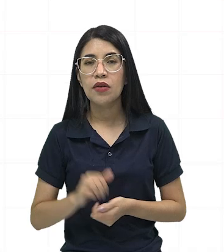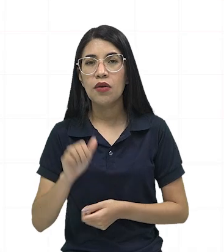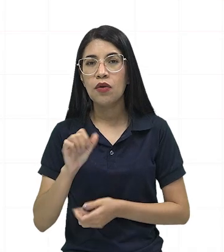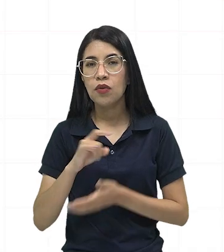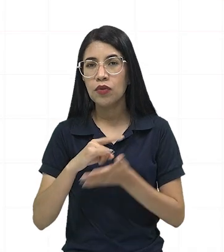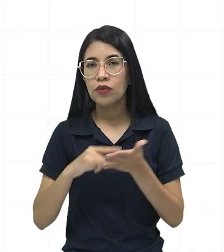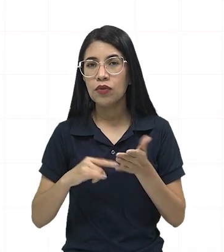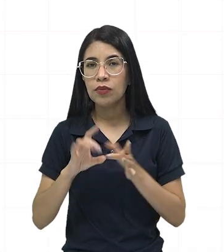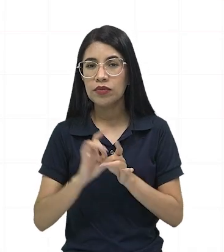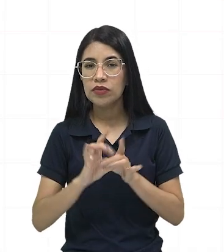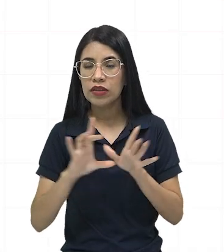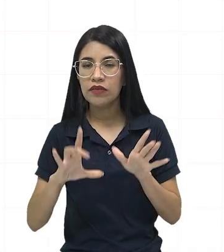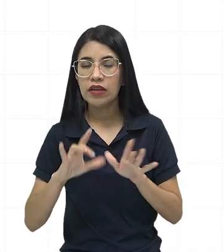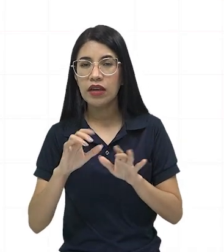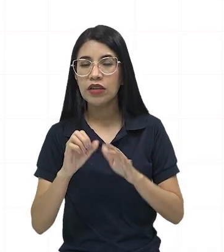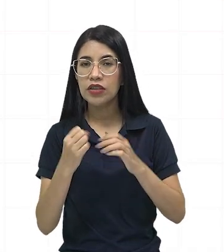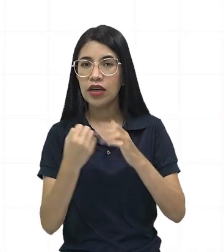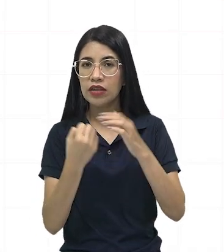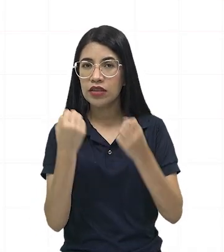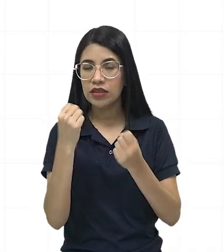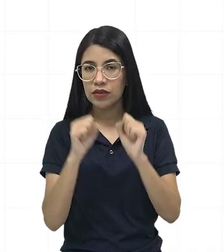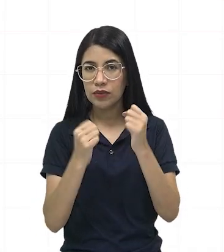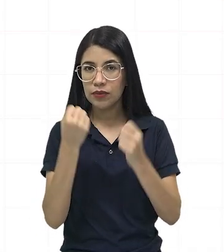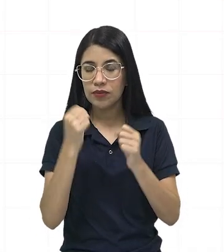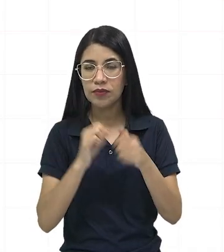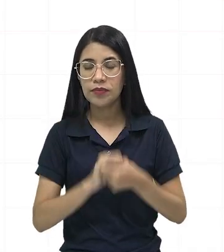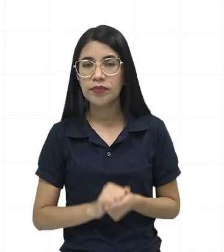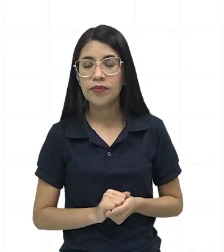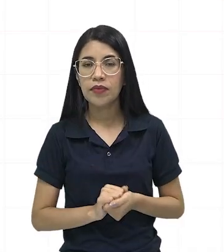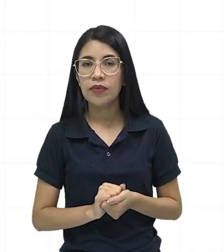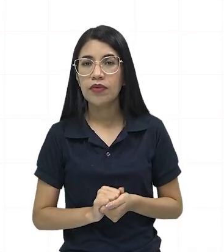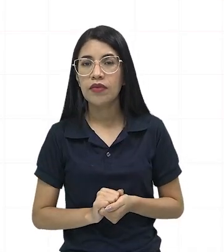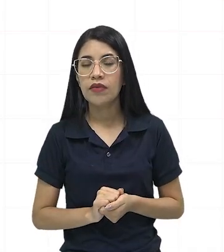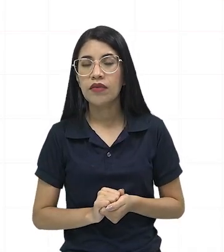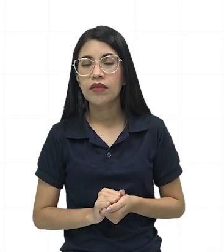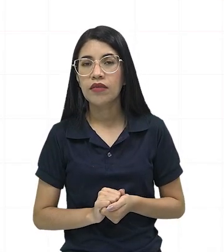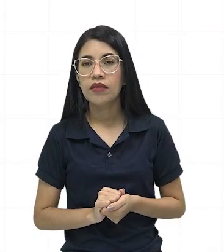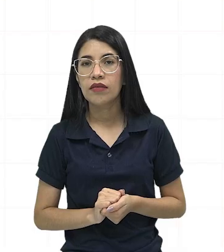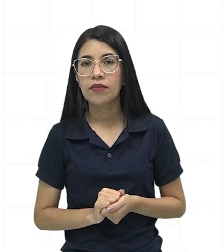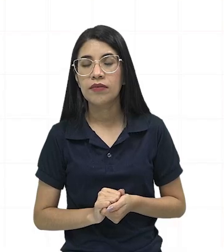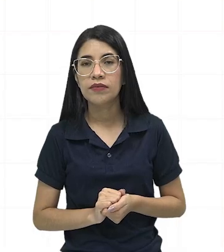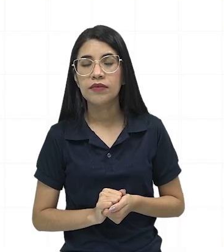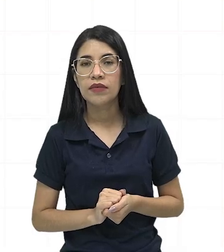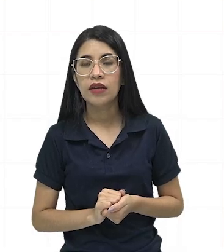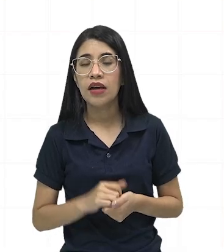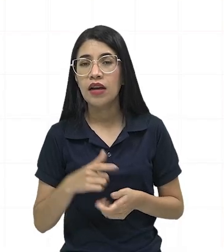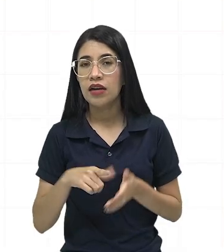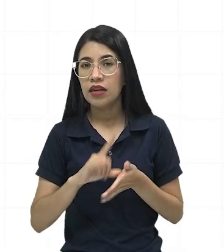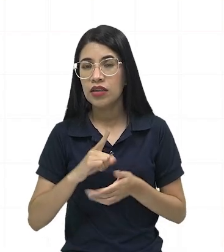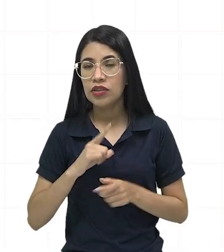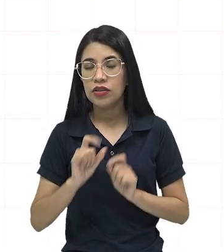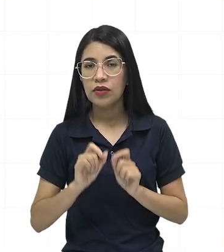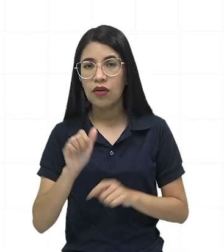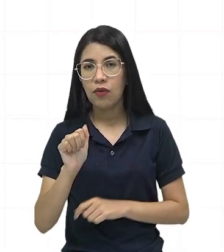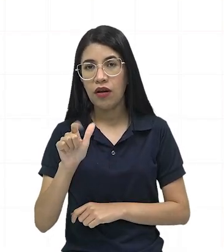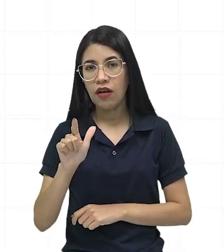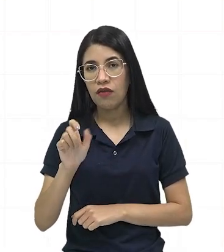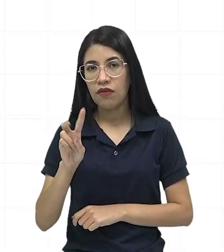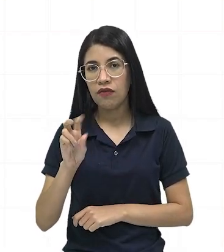de Liberdade Industrial. O que a gente vai ter aí? A gente tinha um alvará